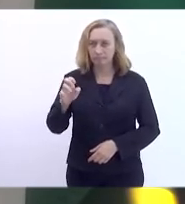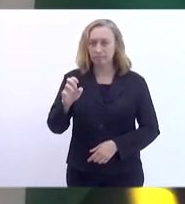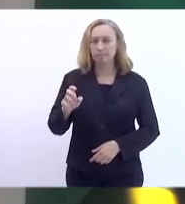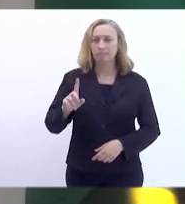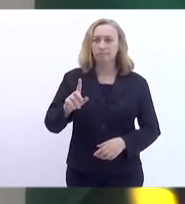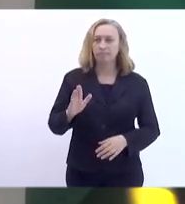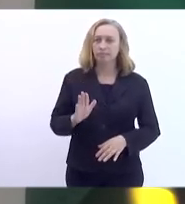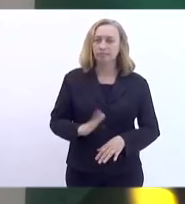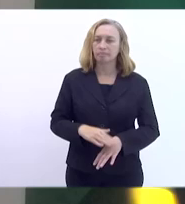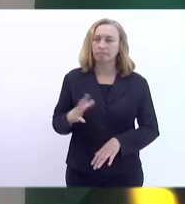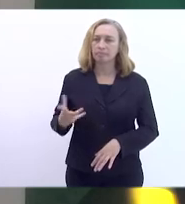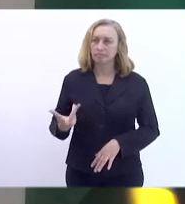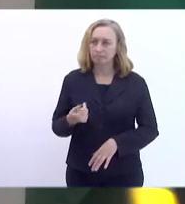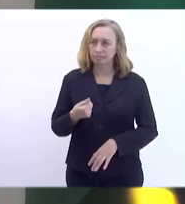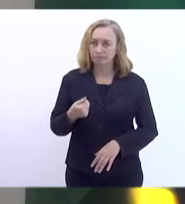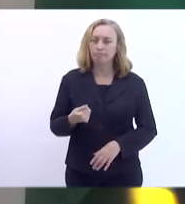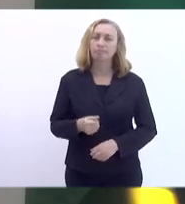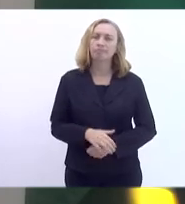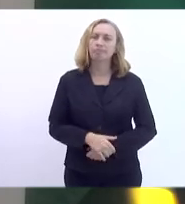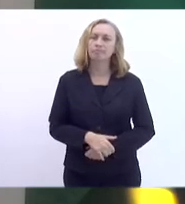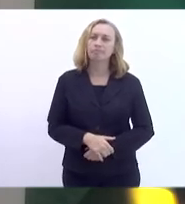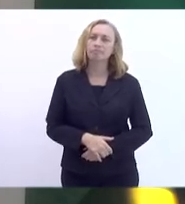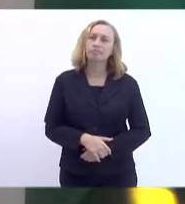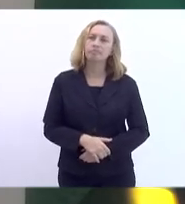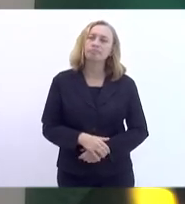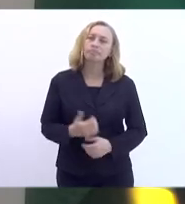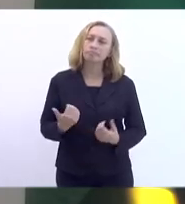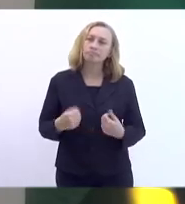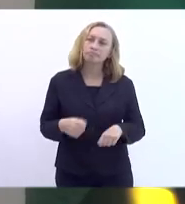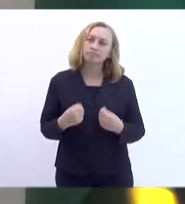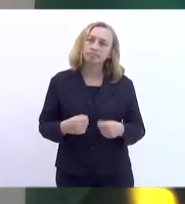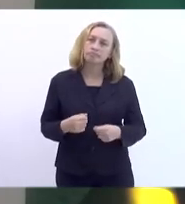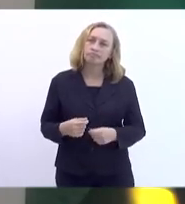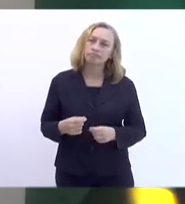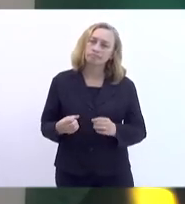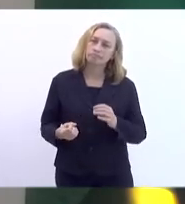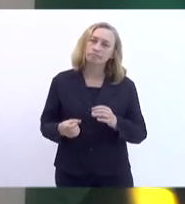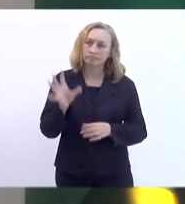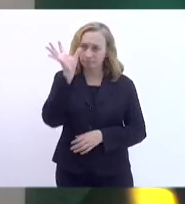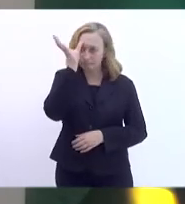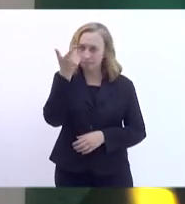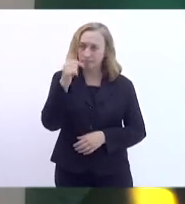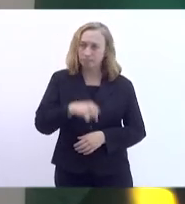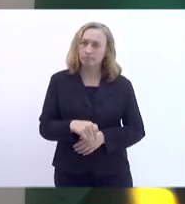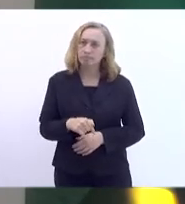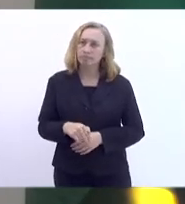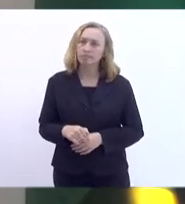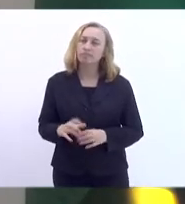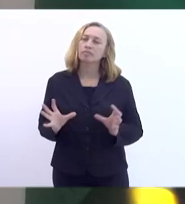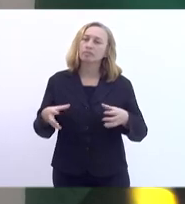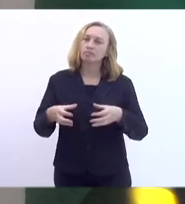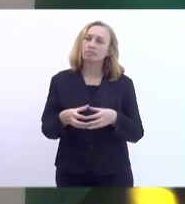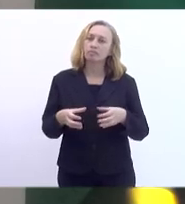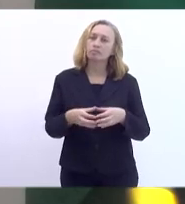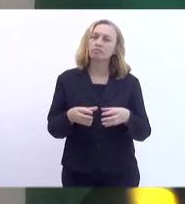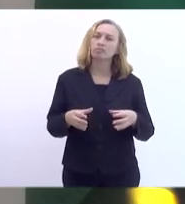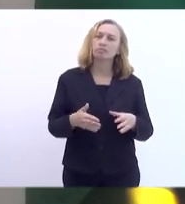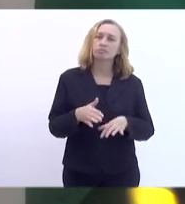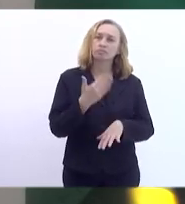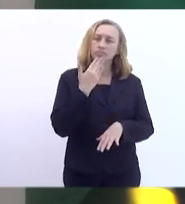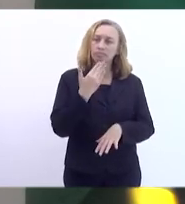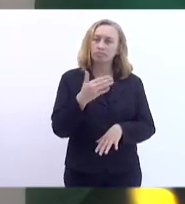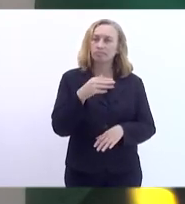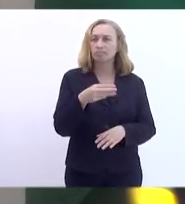e eventualmente se tiver que ser ratificada pela Assembleia essa decisão eu acho que é um conjunto de recomendação do Ministério Público